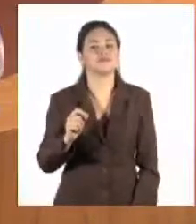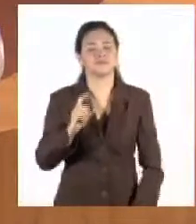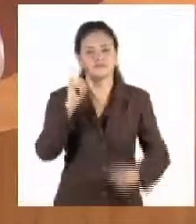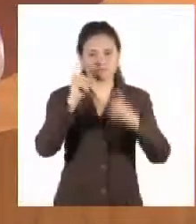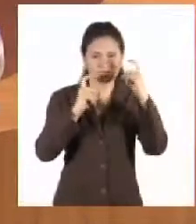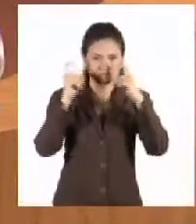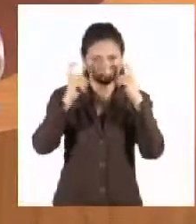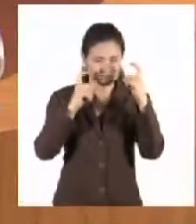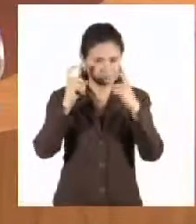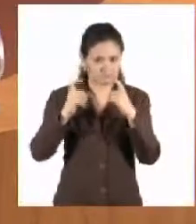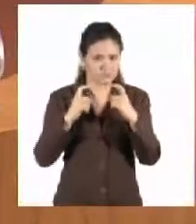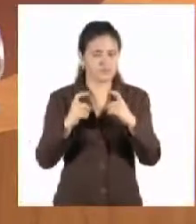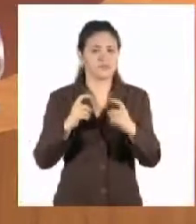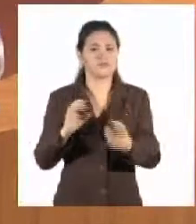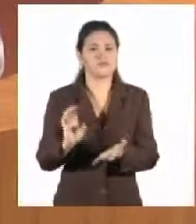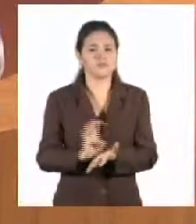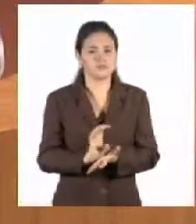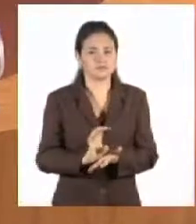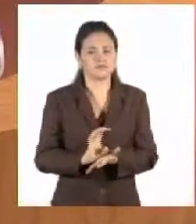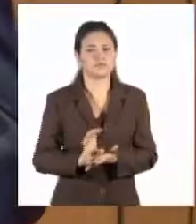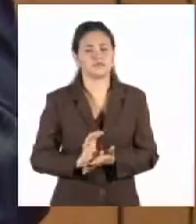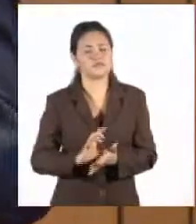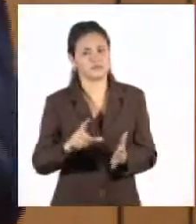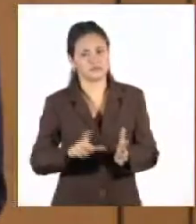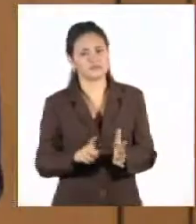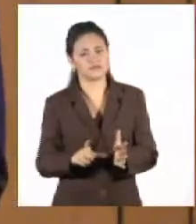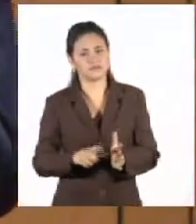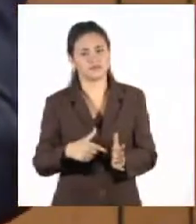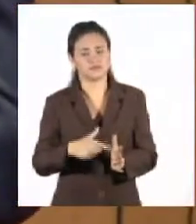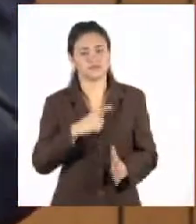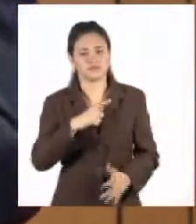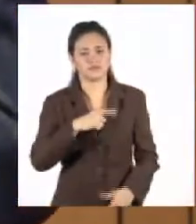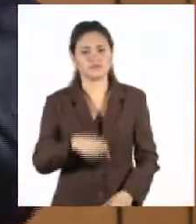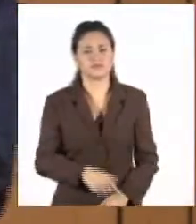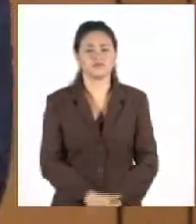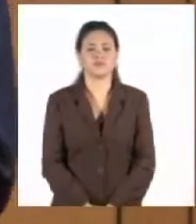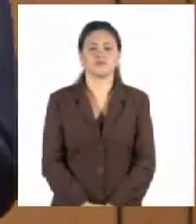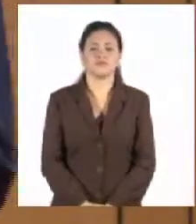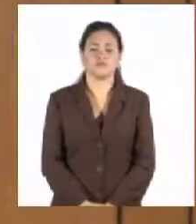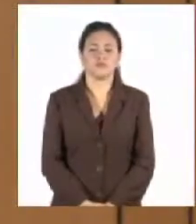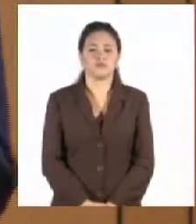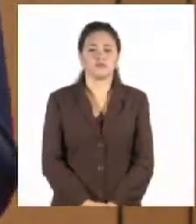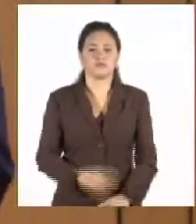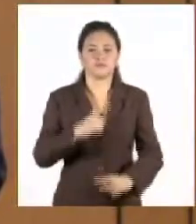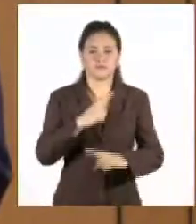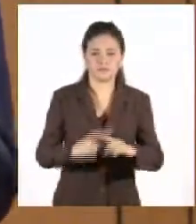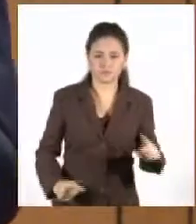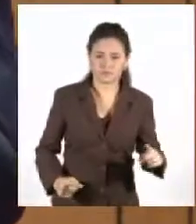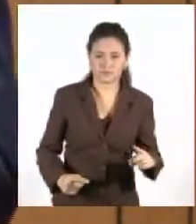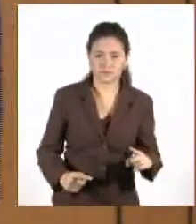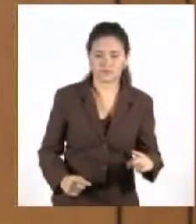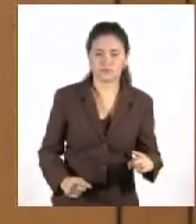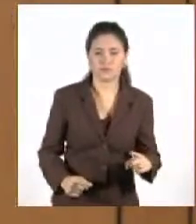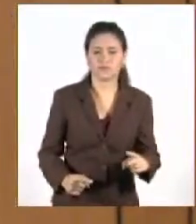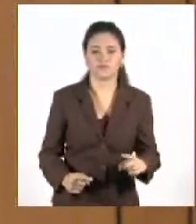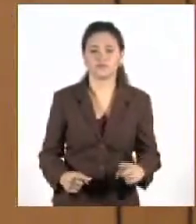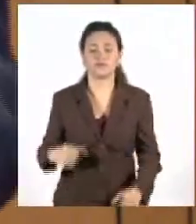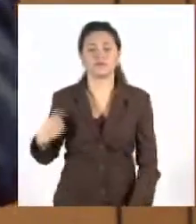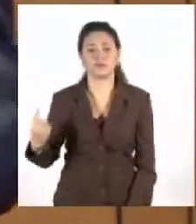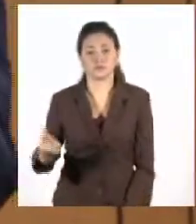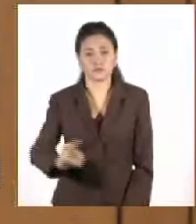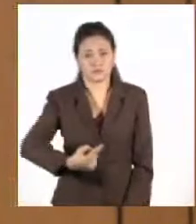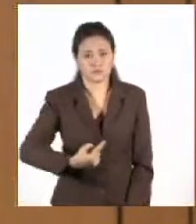sobre isso, que não permite essa condição de nós podermos